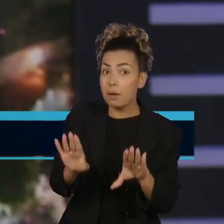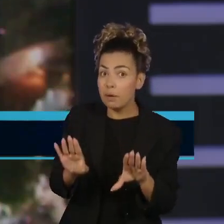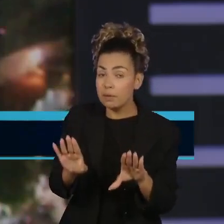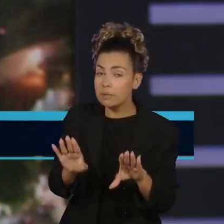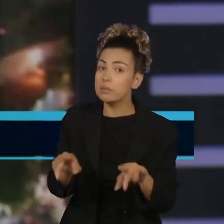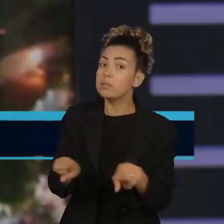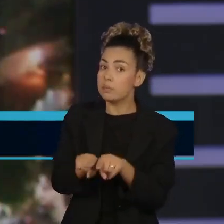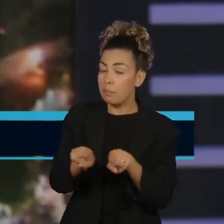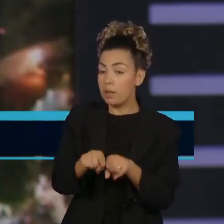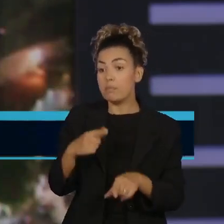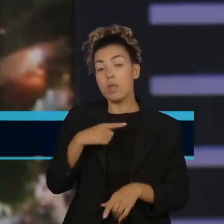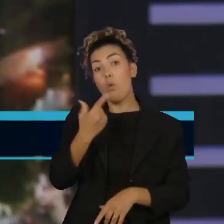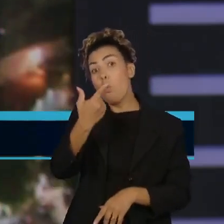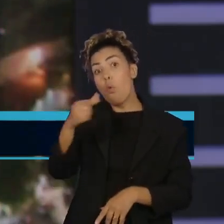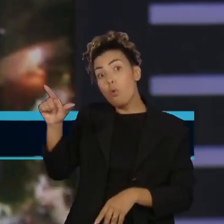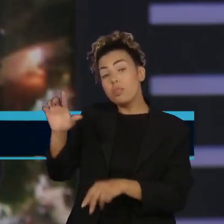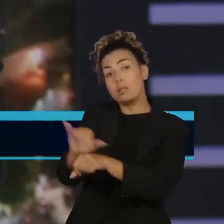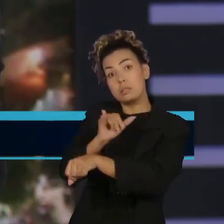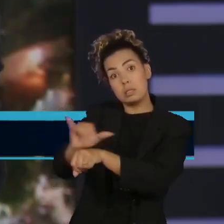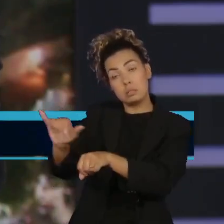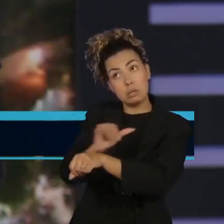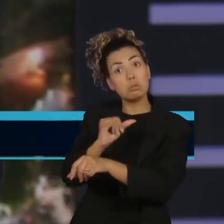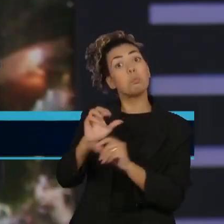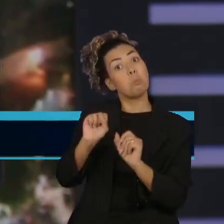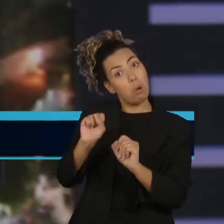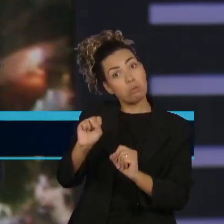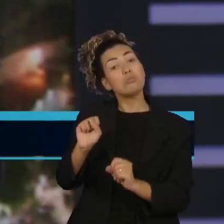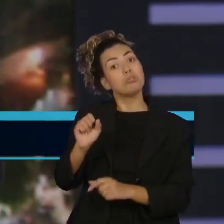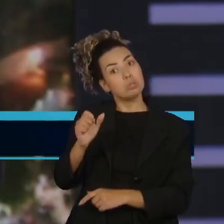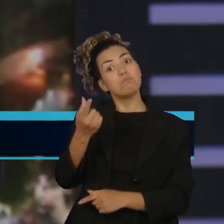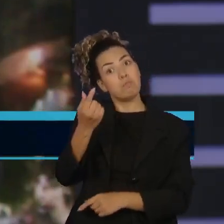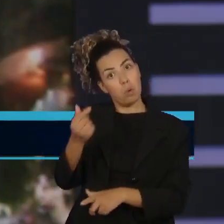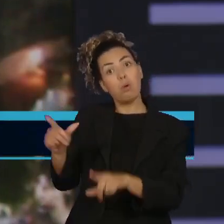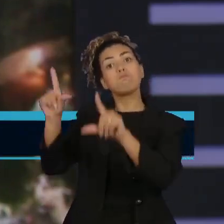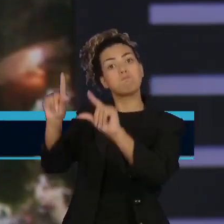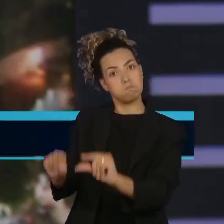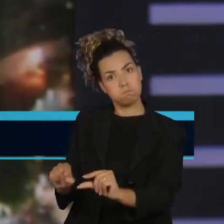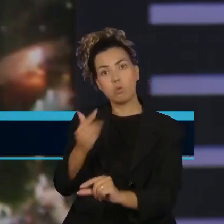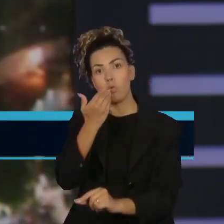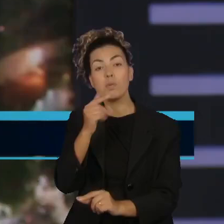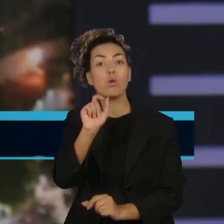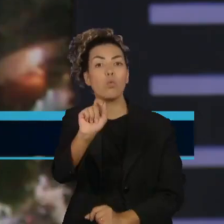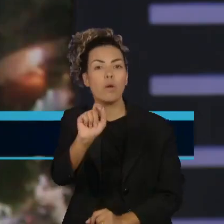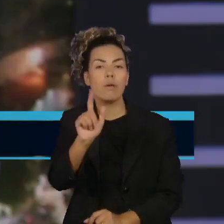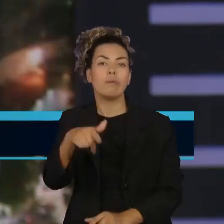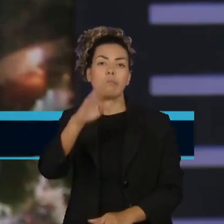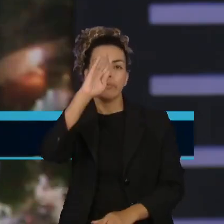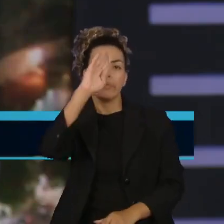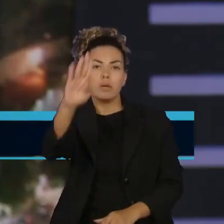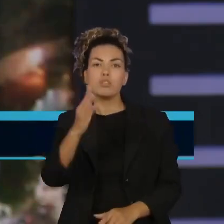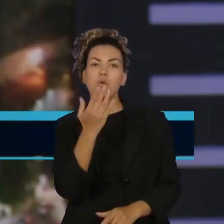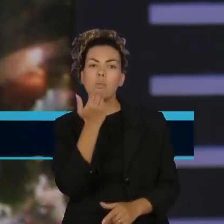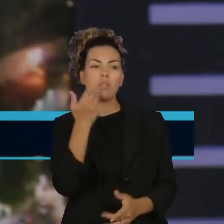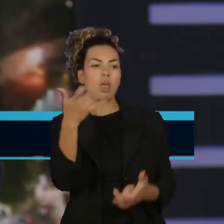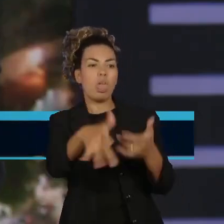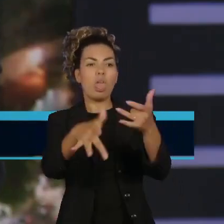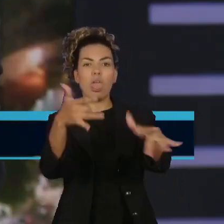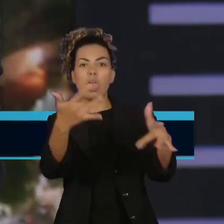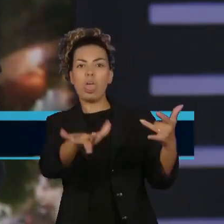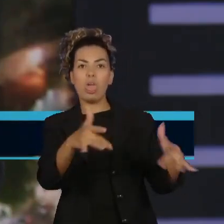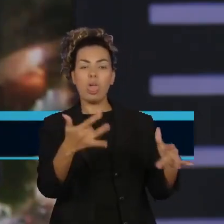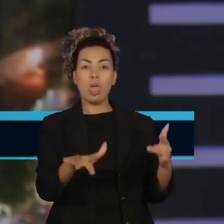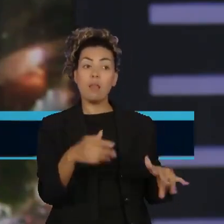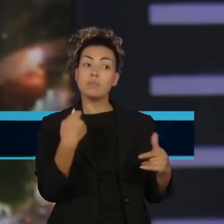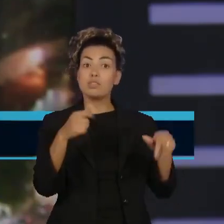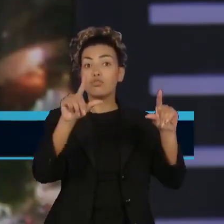talvez possa ter um impacto importante, que é reduzir o descarte de alimentos. Se você vai em alguns países, você tem